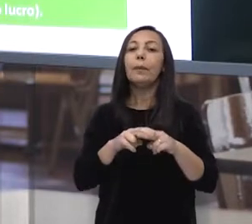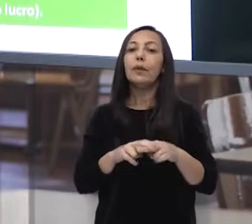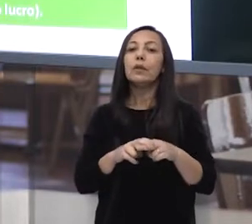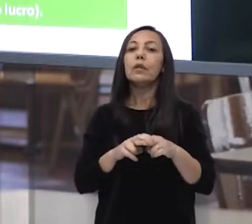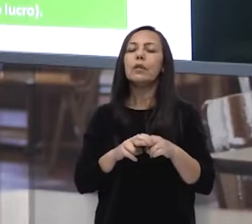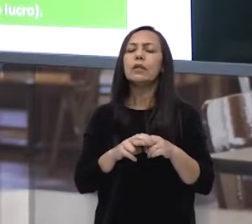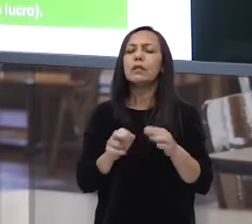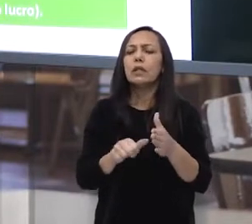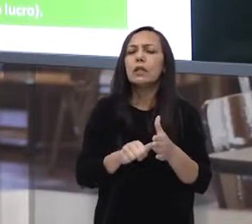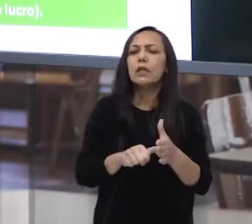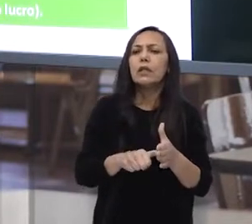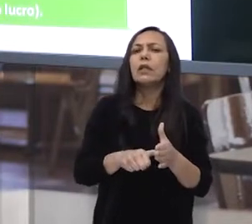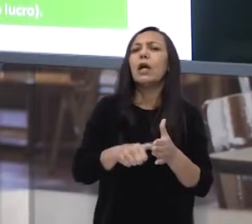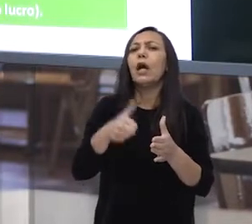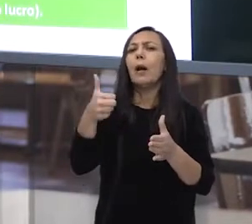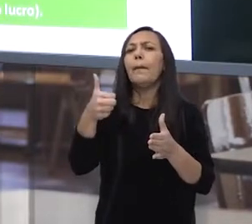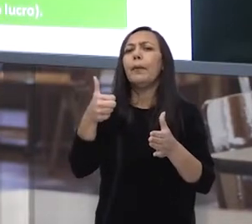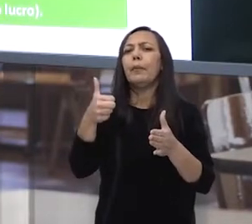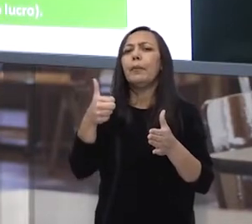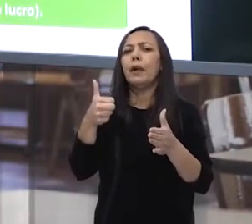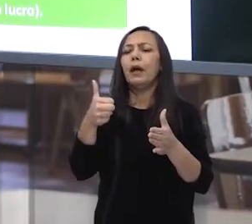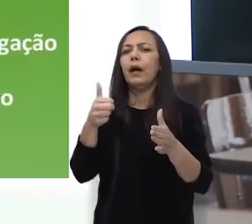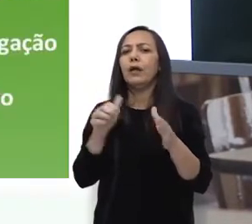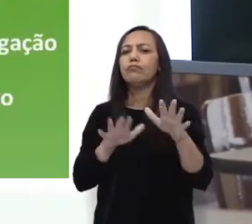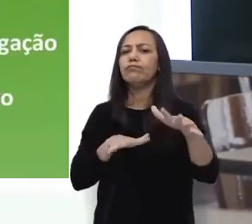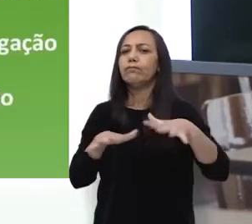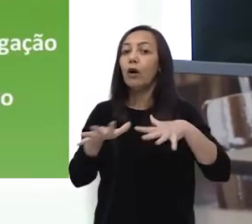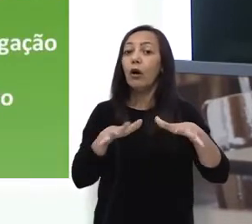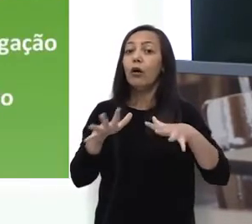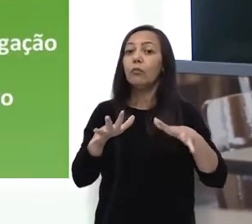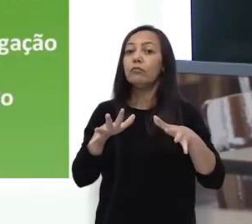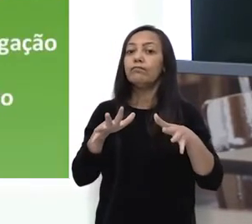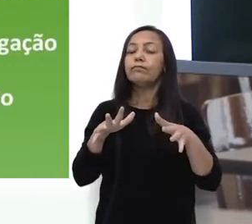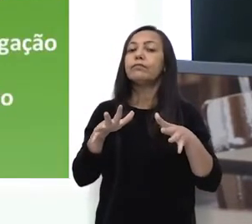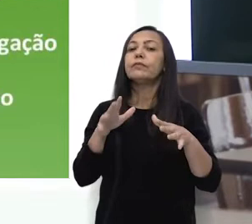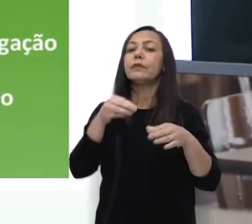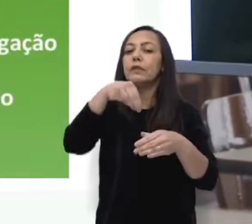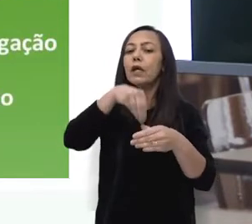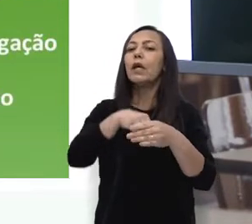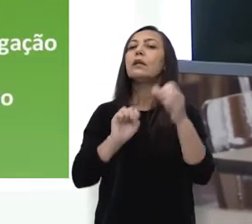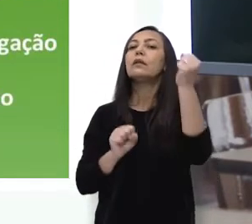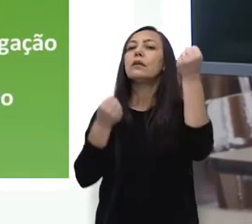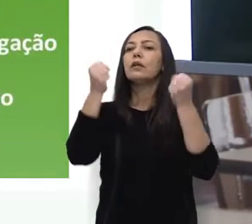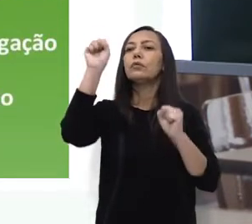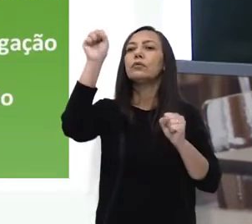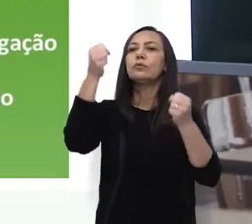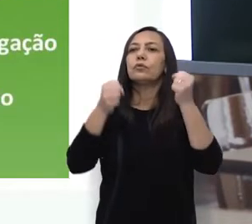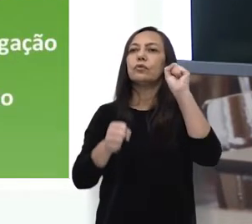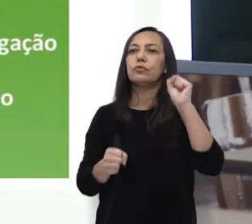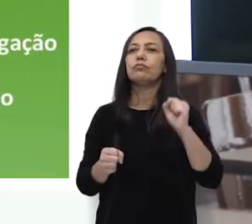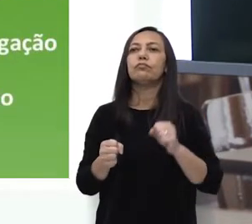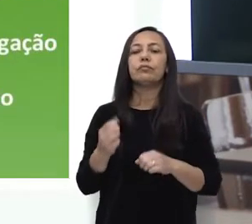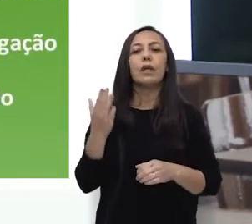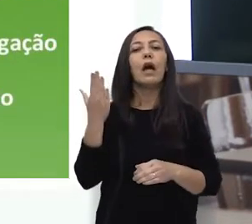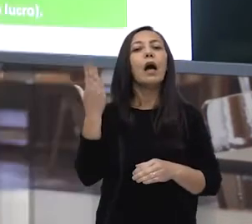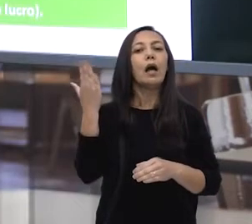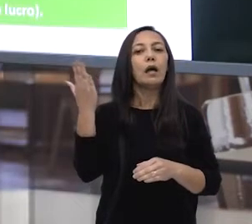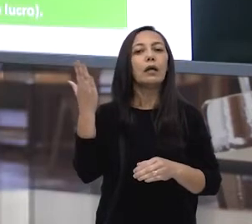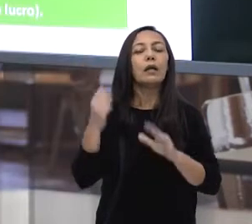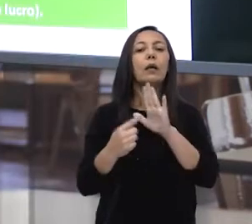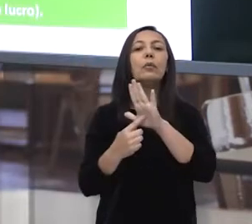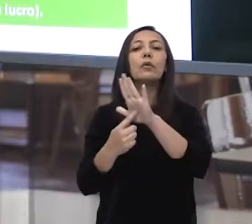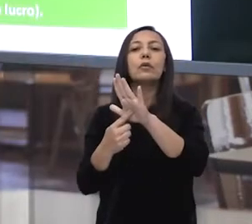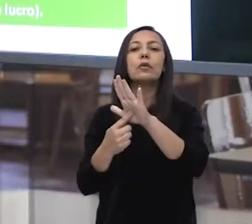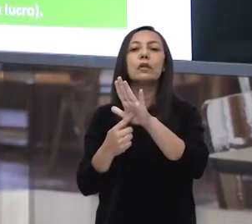isso de pioneirismo inglês, né? Que foram esses pontos aí vistos nesse cartaz, que